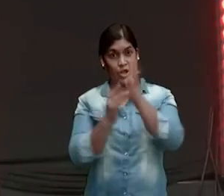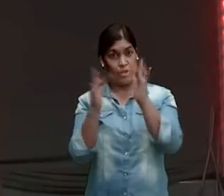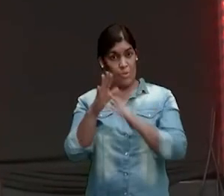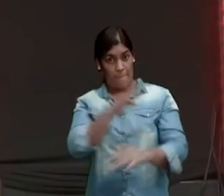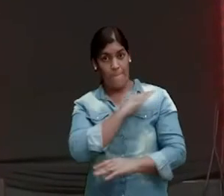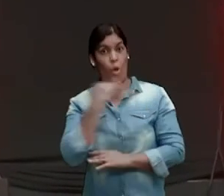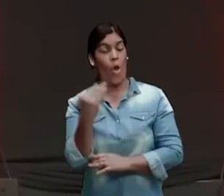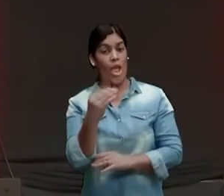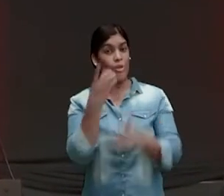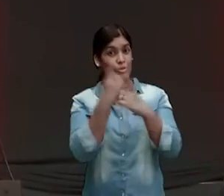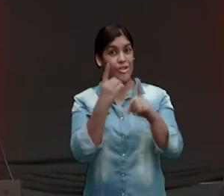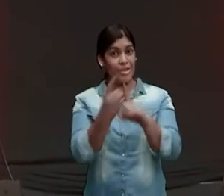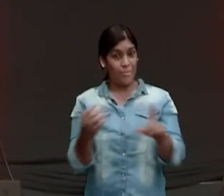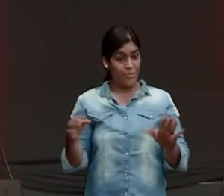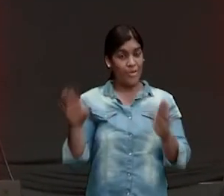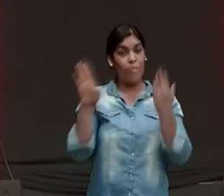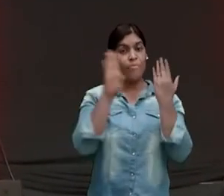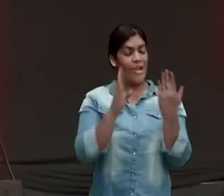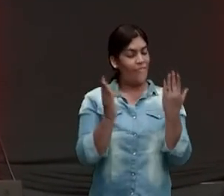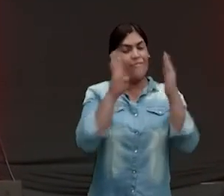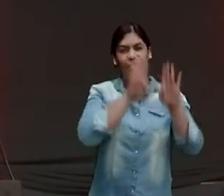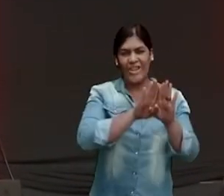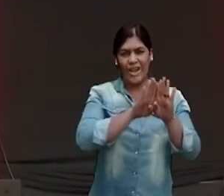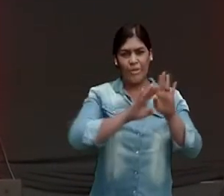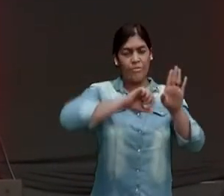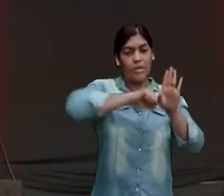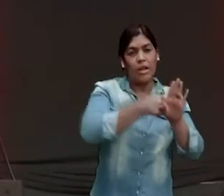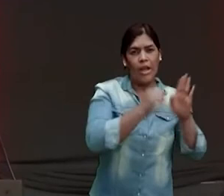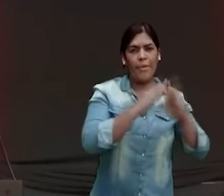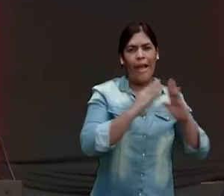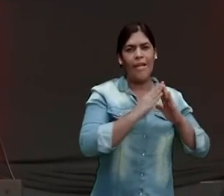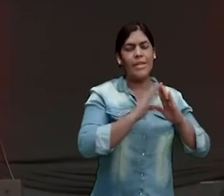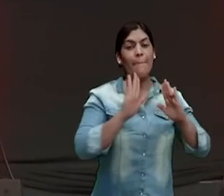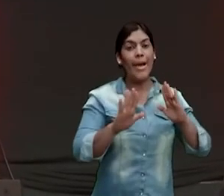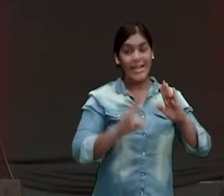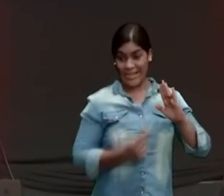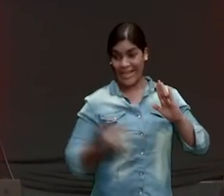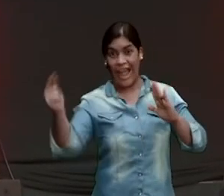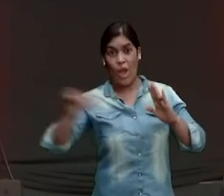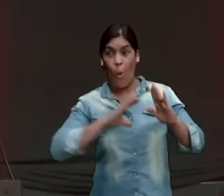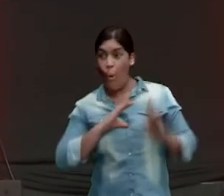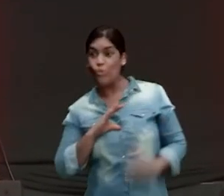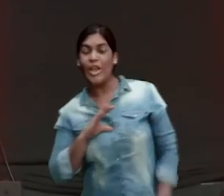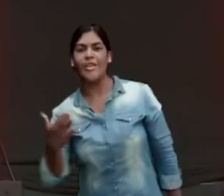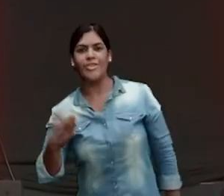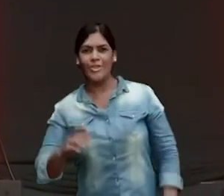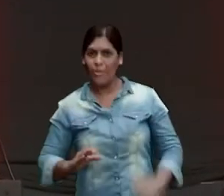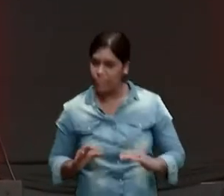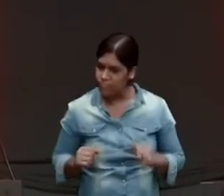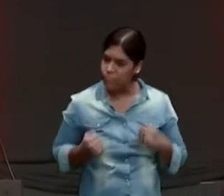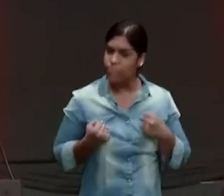trancaram alguma coisa aconteceu com os caras sairam com ousadia que nunca se viu e o que que